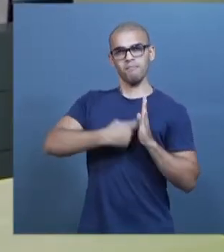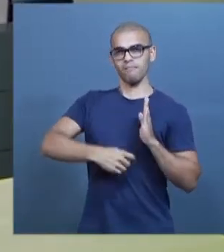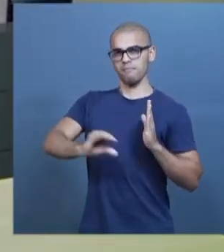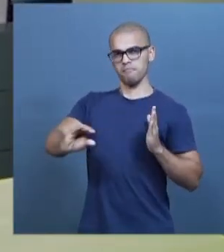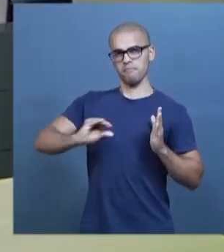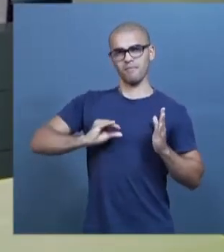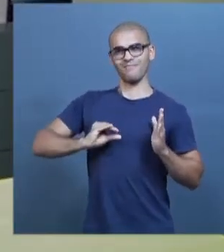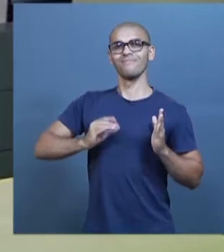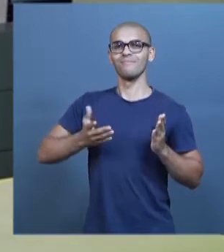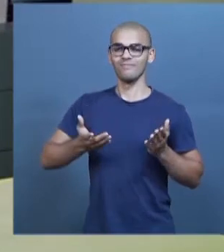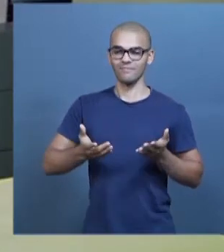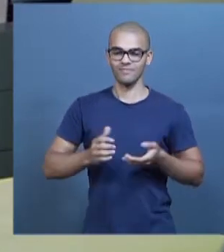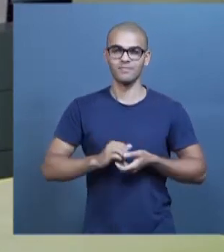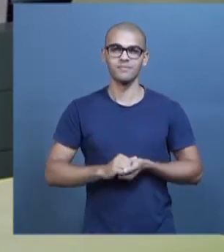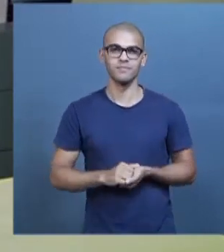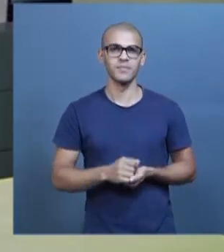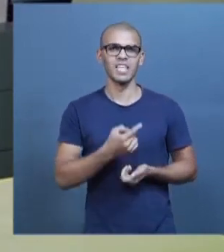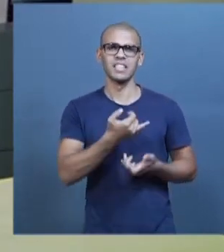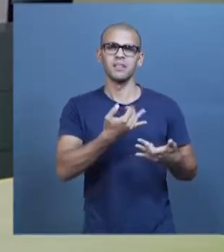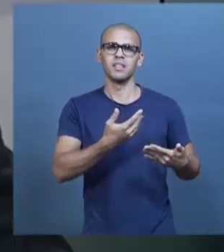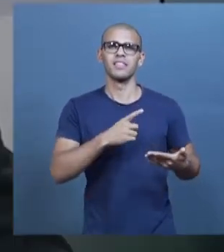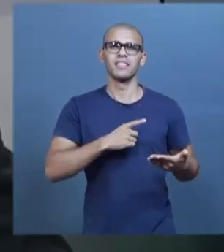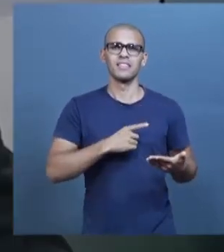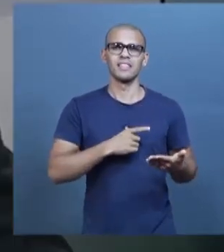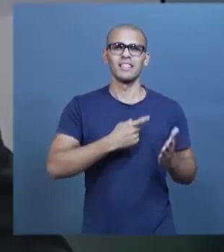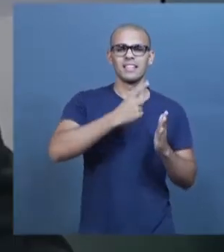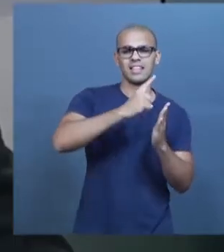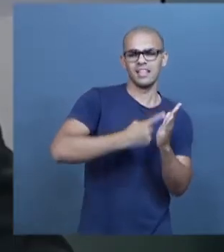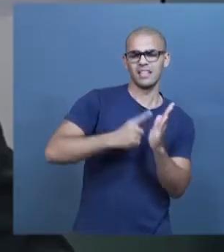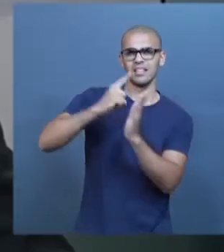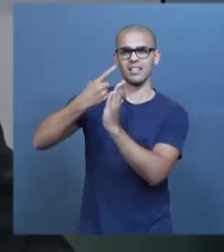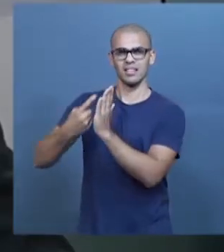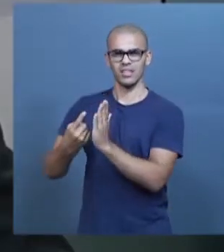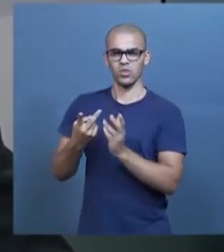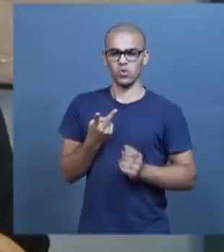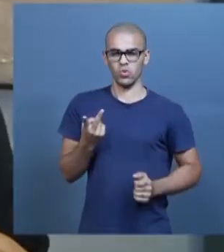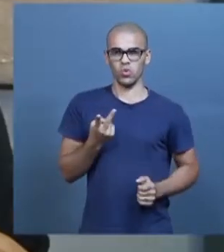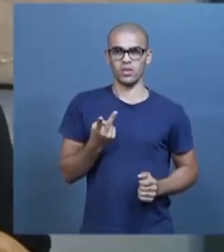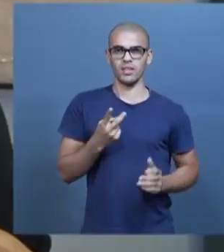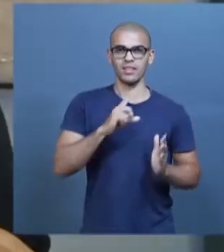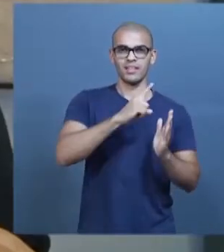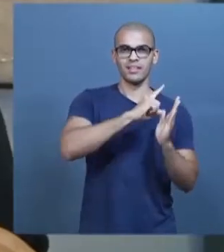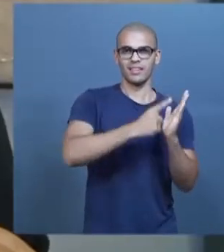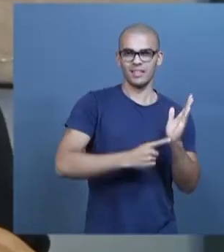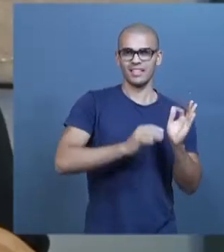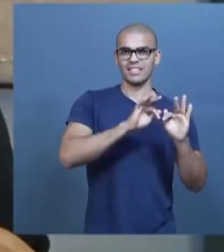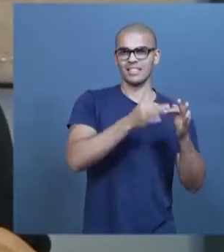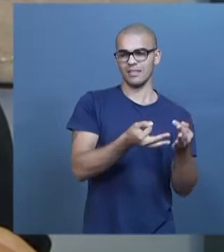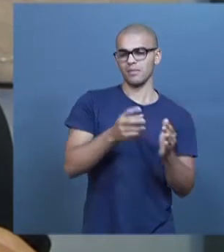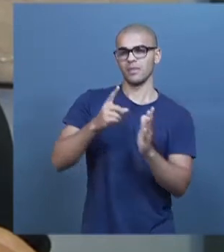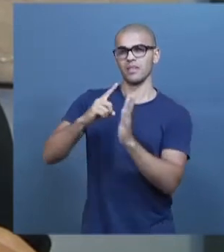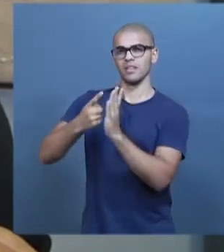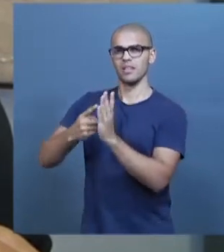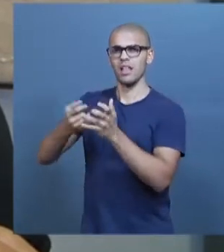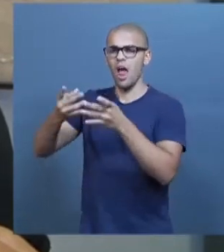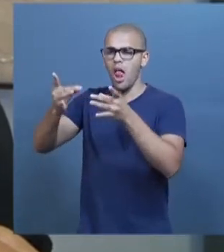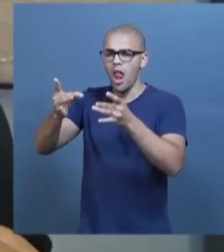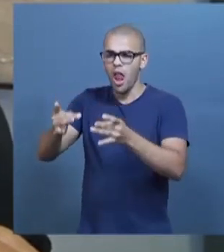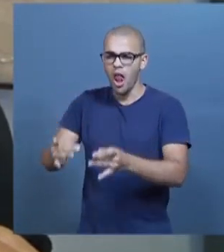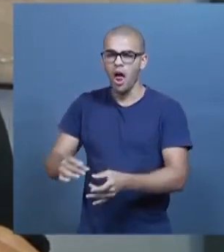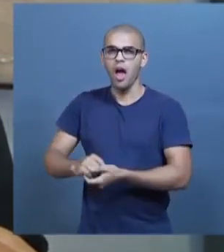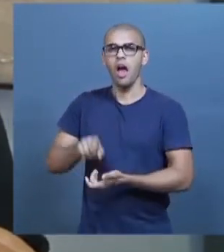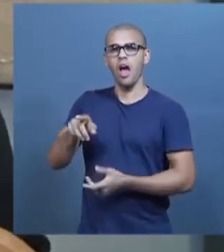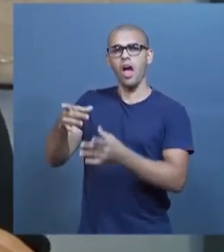que existem dois modelos para a declaração do imposto, o completo e o simplificado. A declaração completa, ele vai utilizar todas as